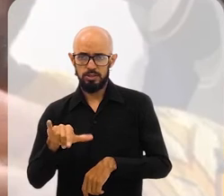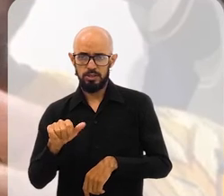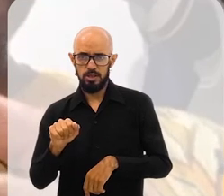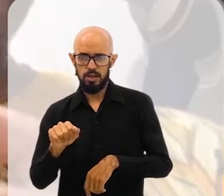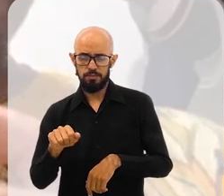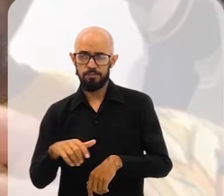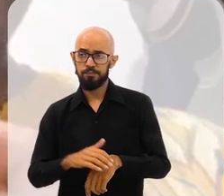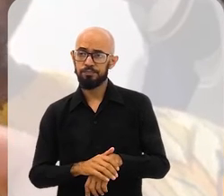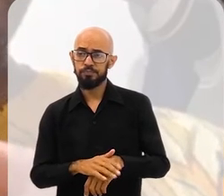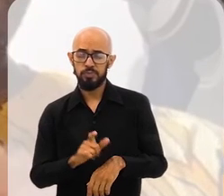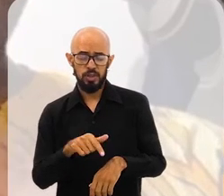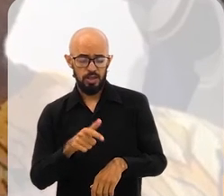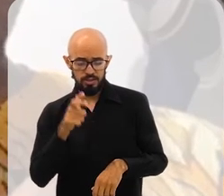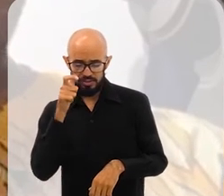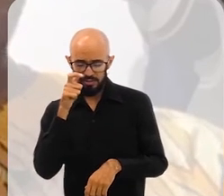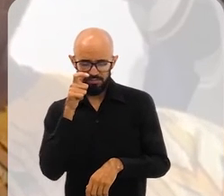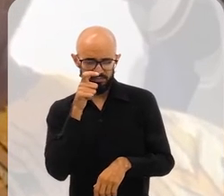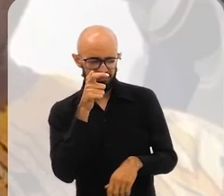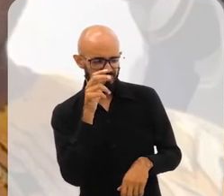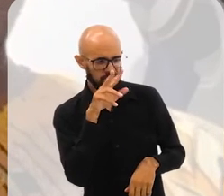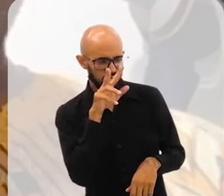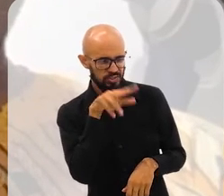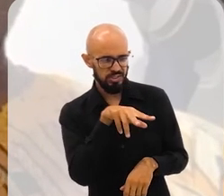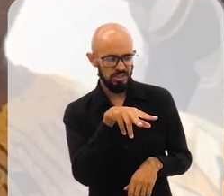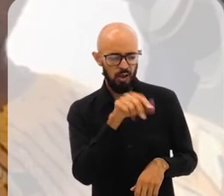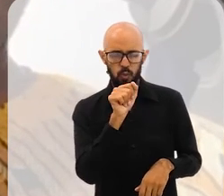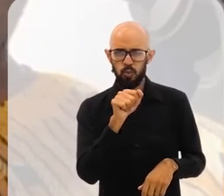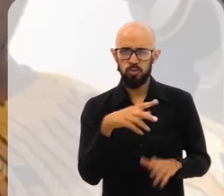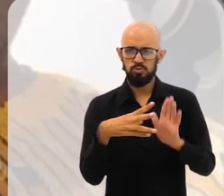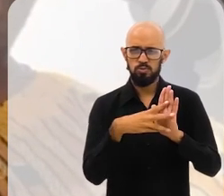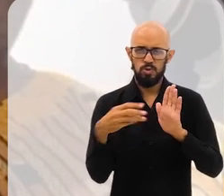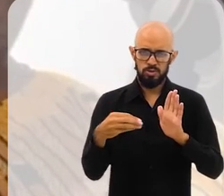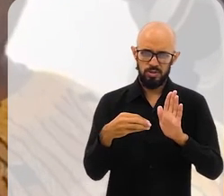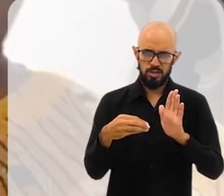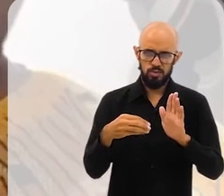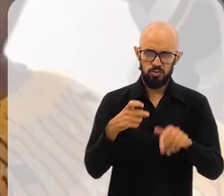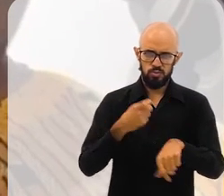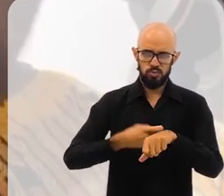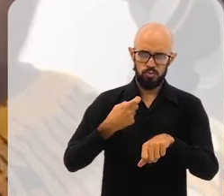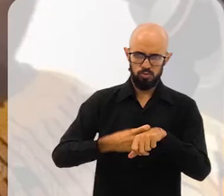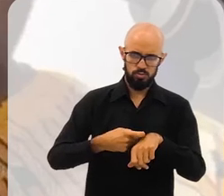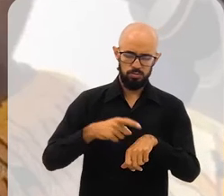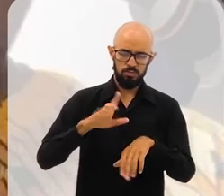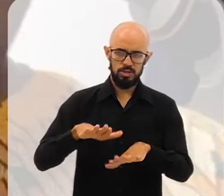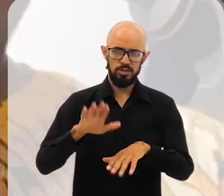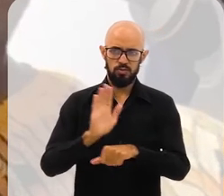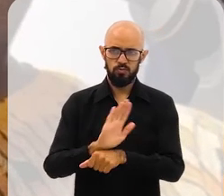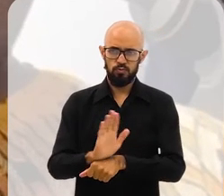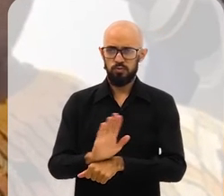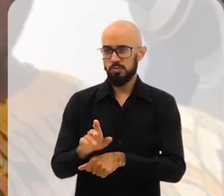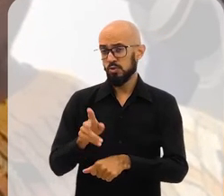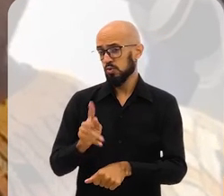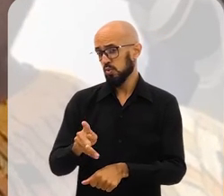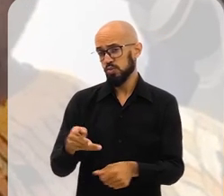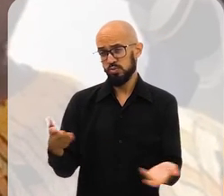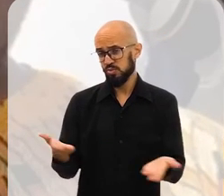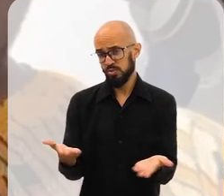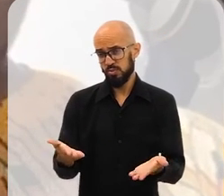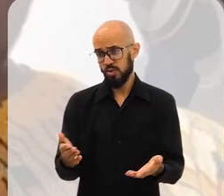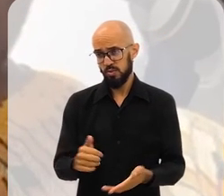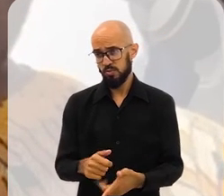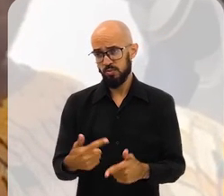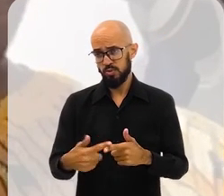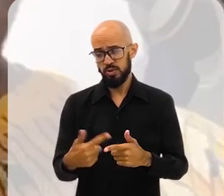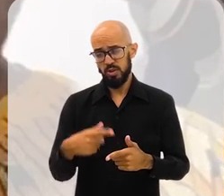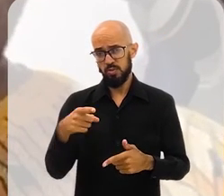essa essa visão estereotipada que nós temos né e é um filme atual porque é do